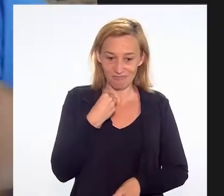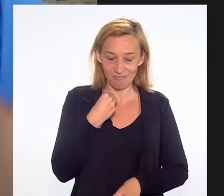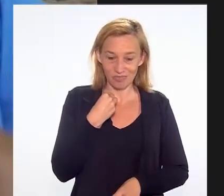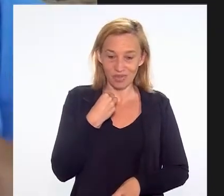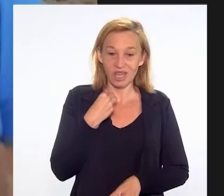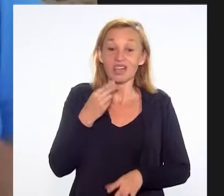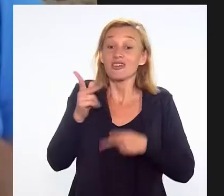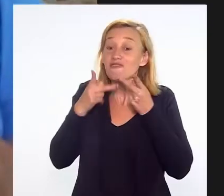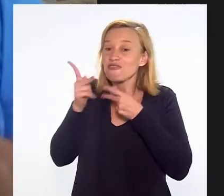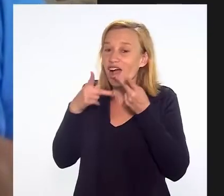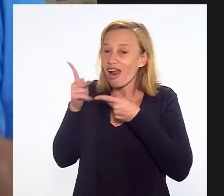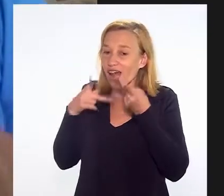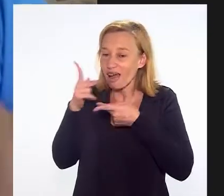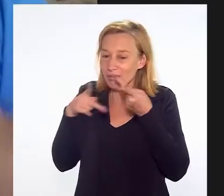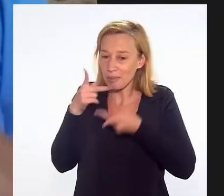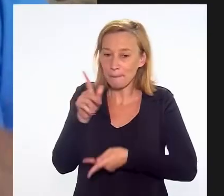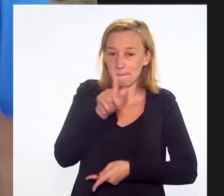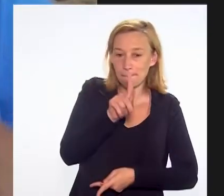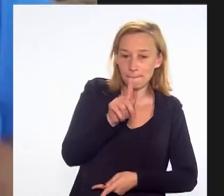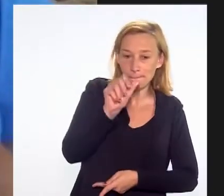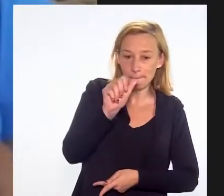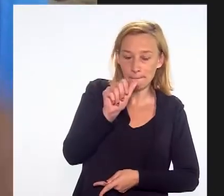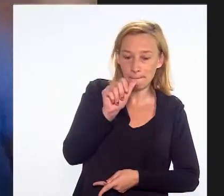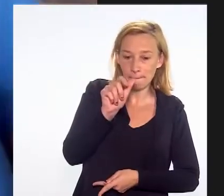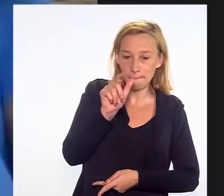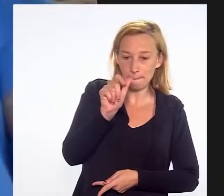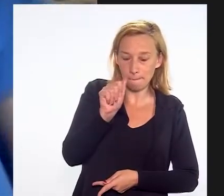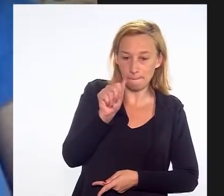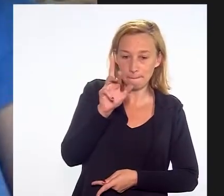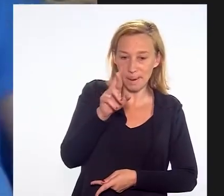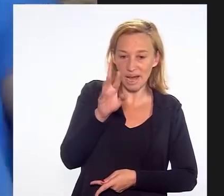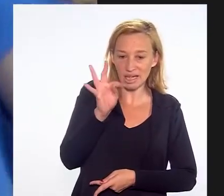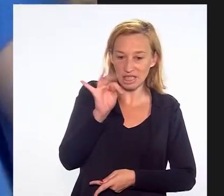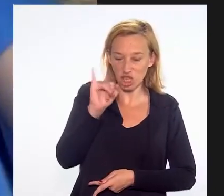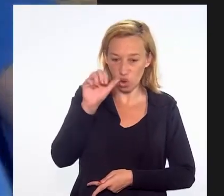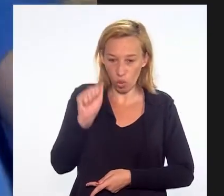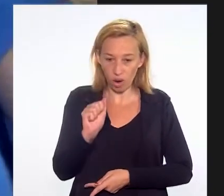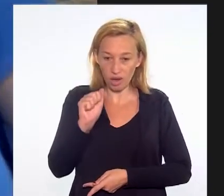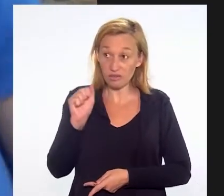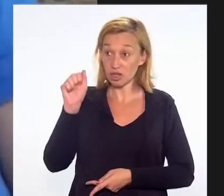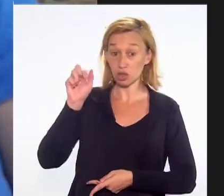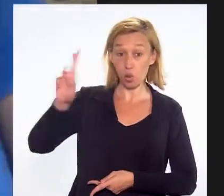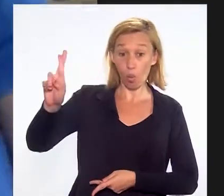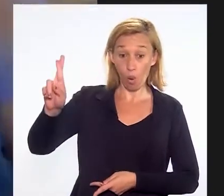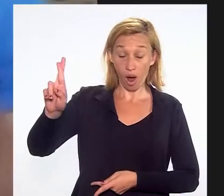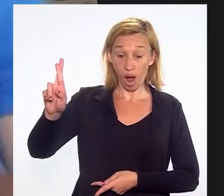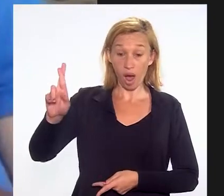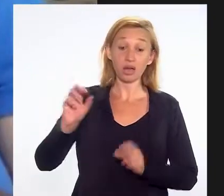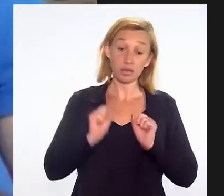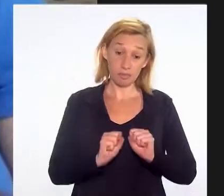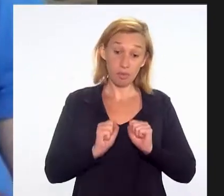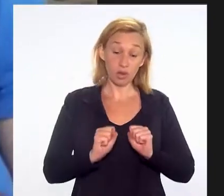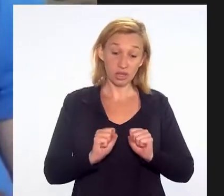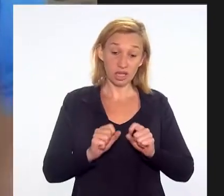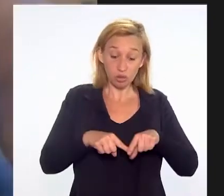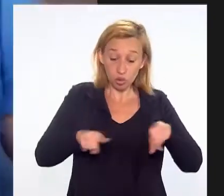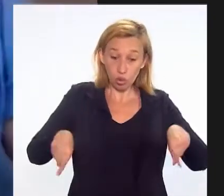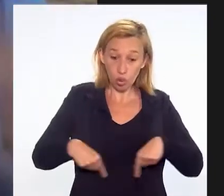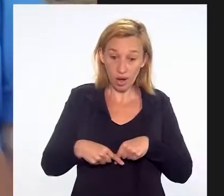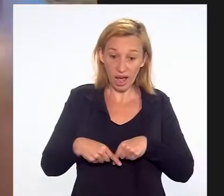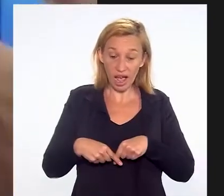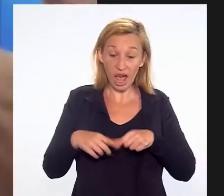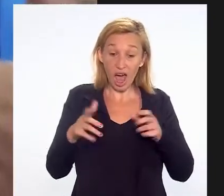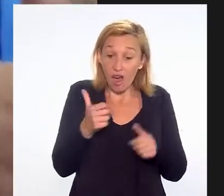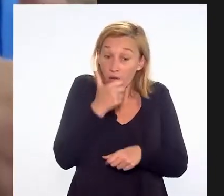não se esquecer de forma alguma dos aerossóis, que são as partículas que ficam no ar, contendo o vírus, que